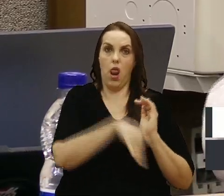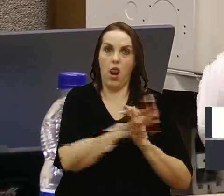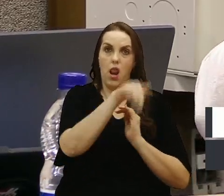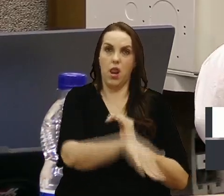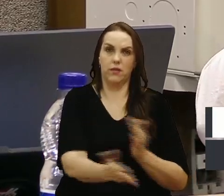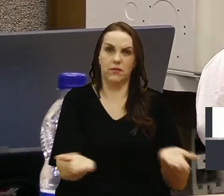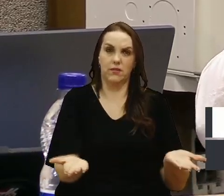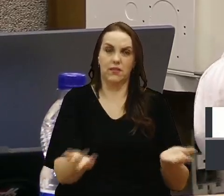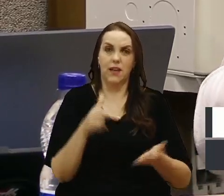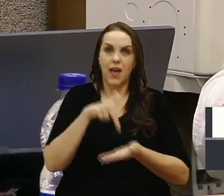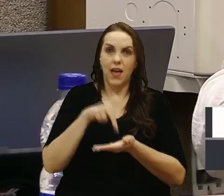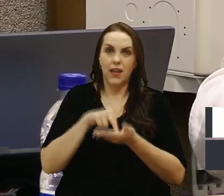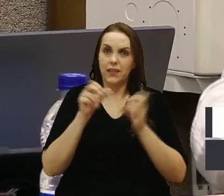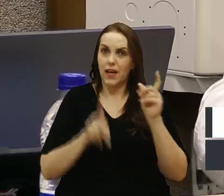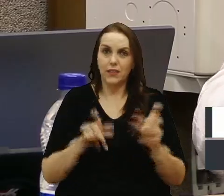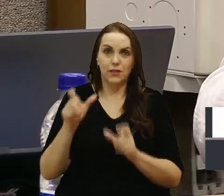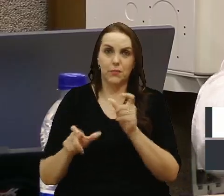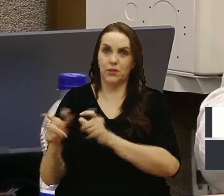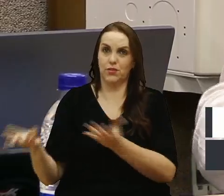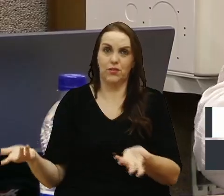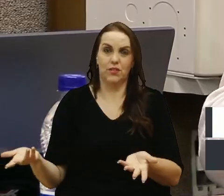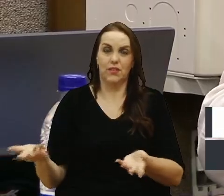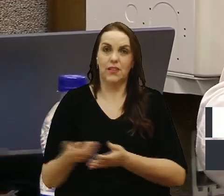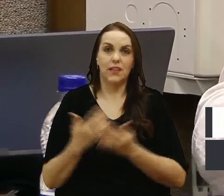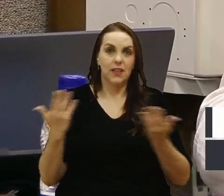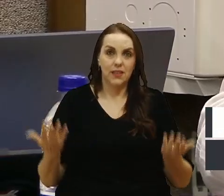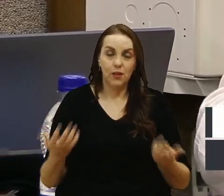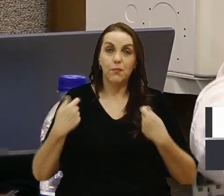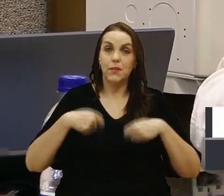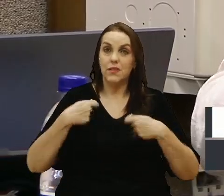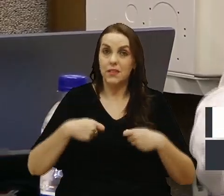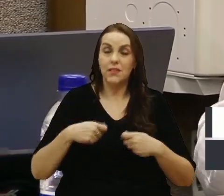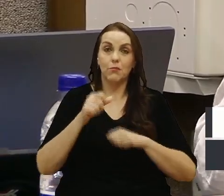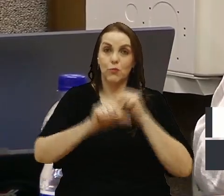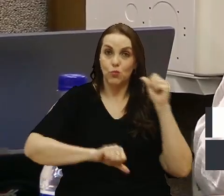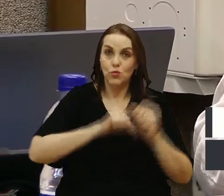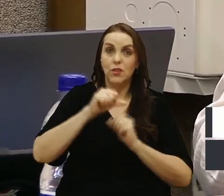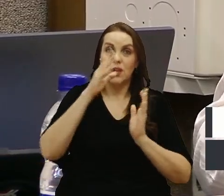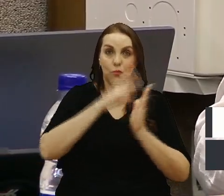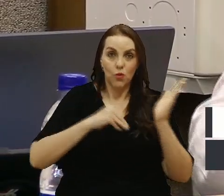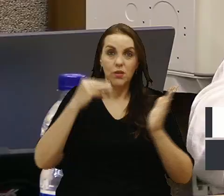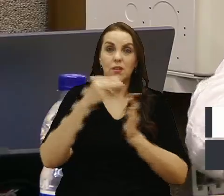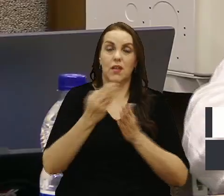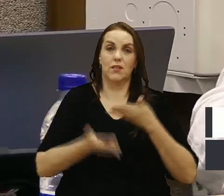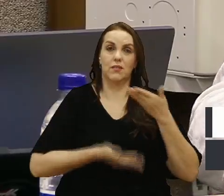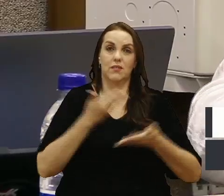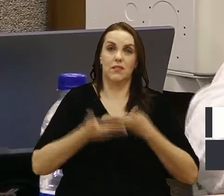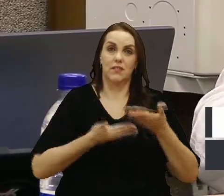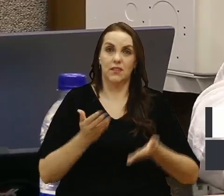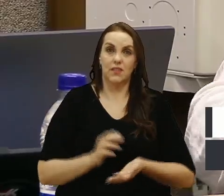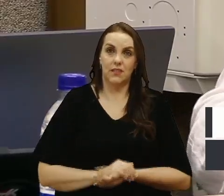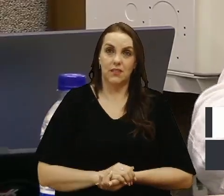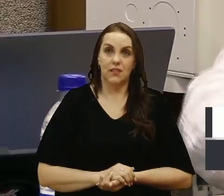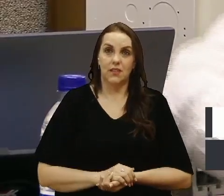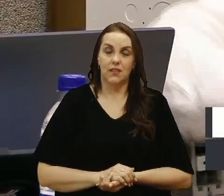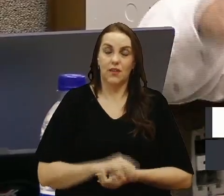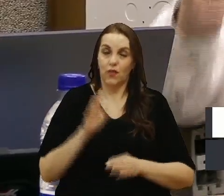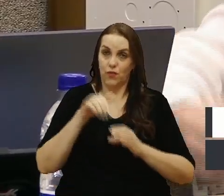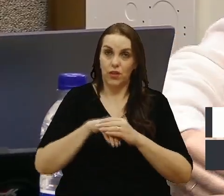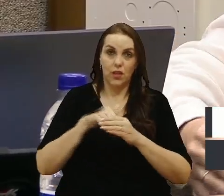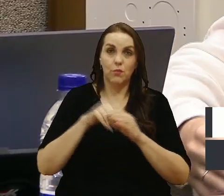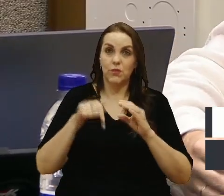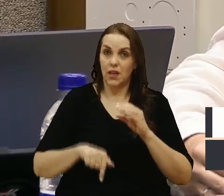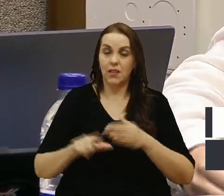pessoas. Então, nós precisamos alterar o modelo de prestação de serviço. Nós votamos nessa Casa Legislativa